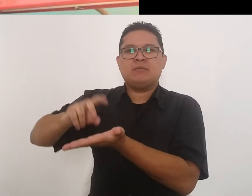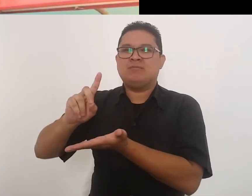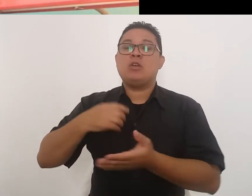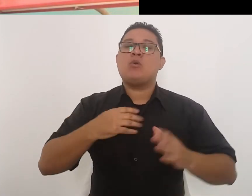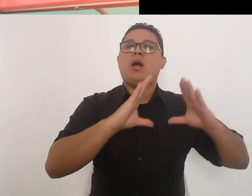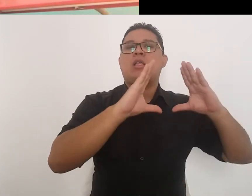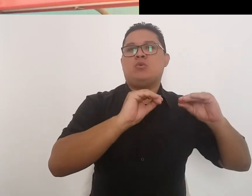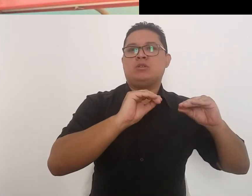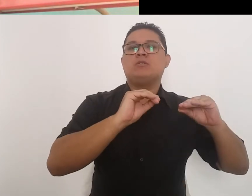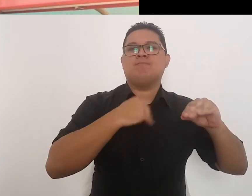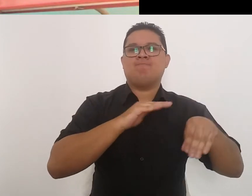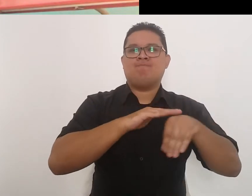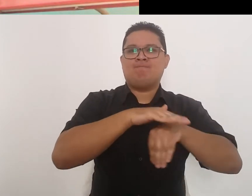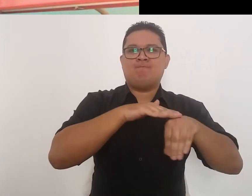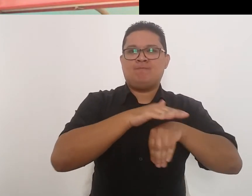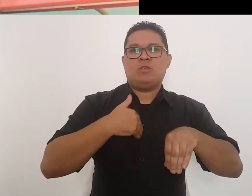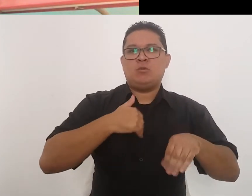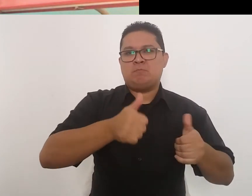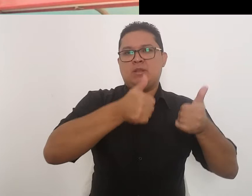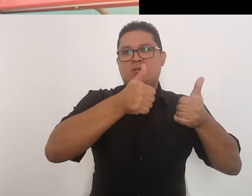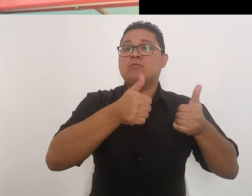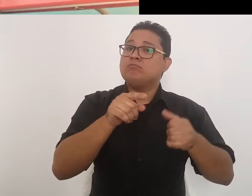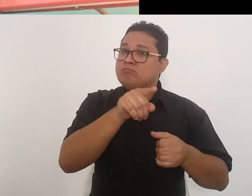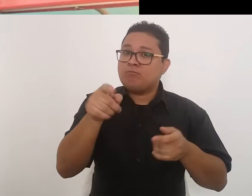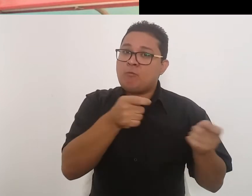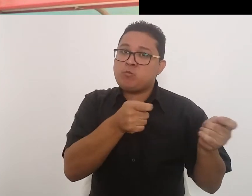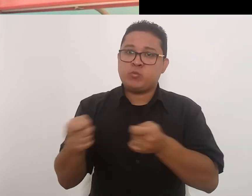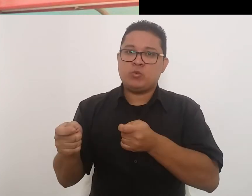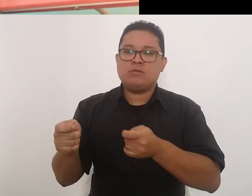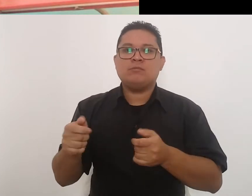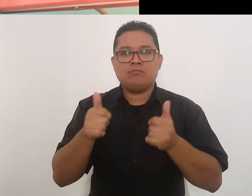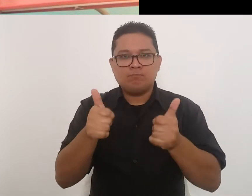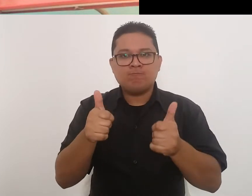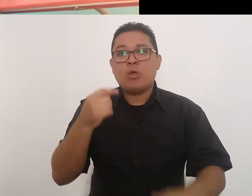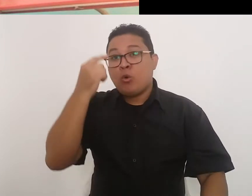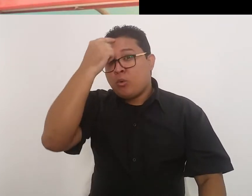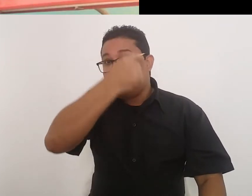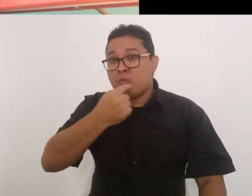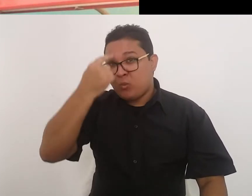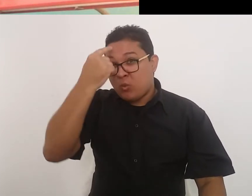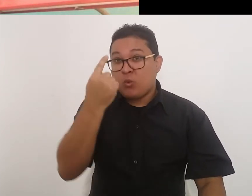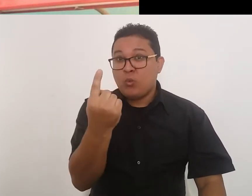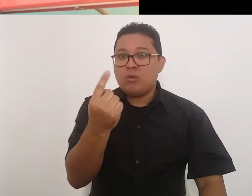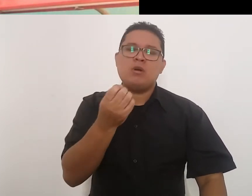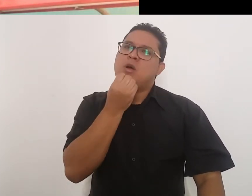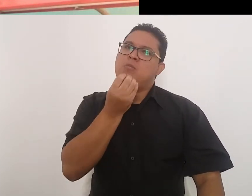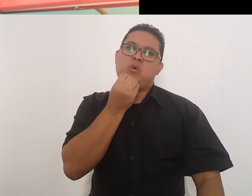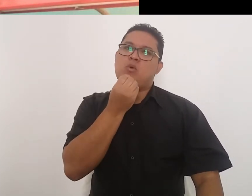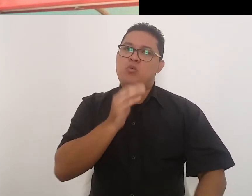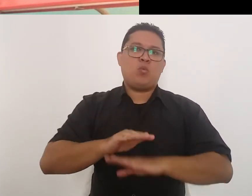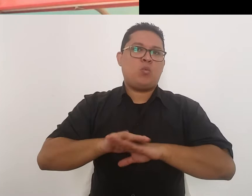pelo menos 1 hora diária de estudo, ok? E